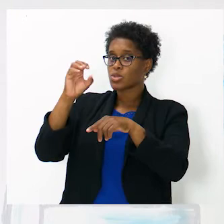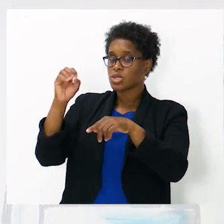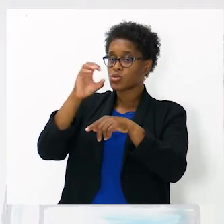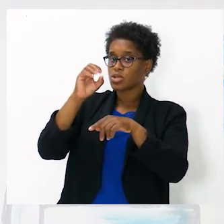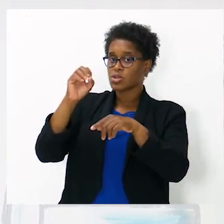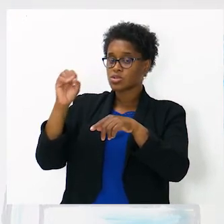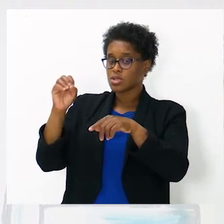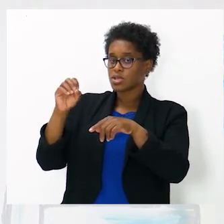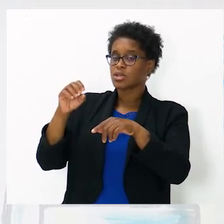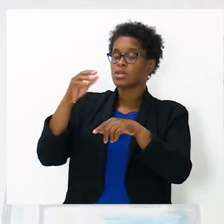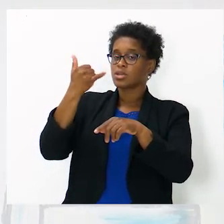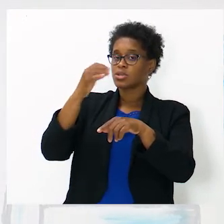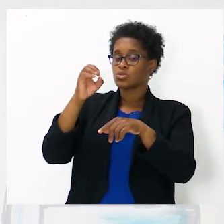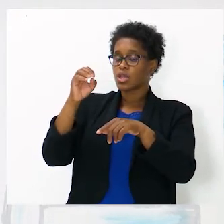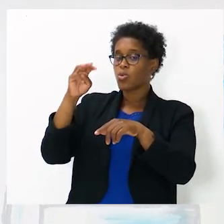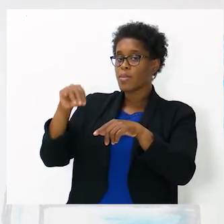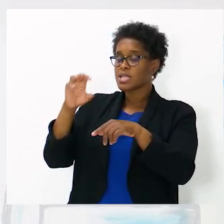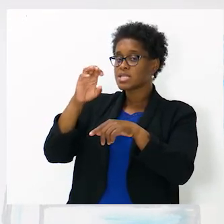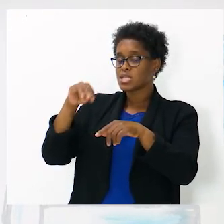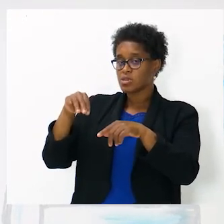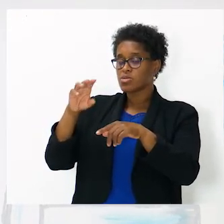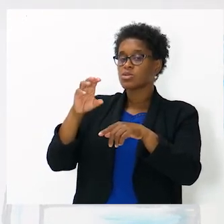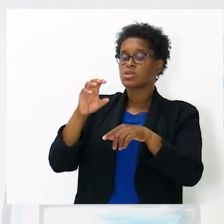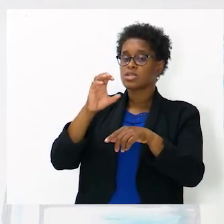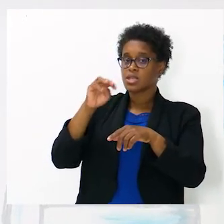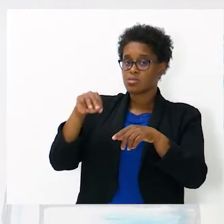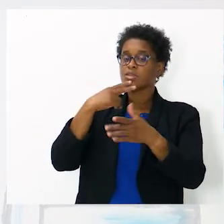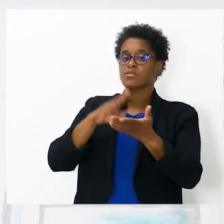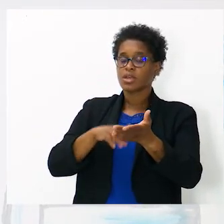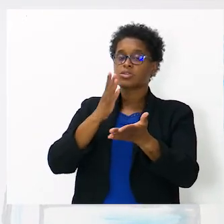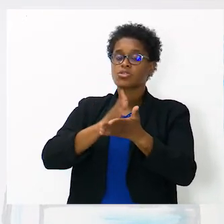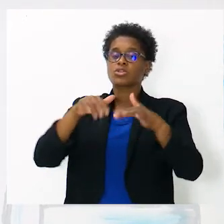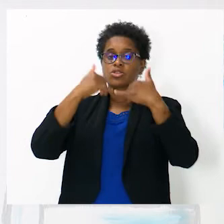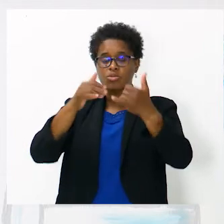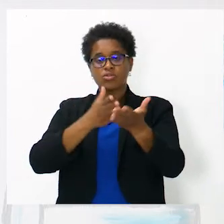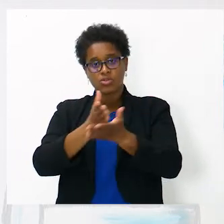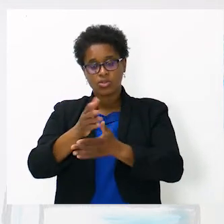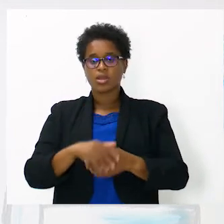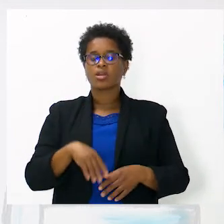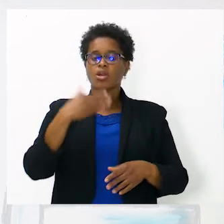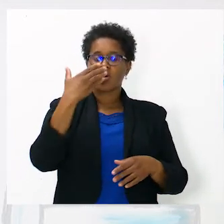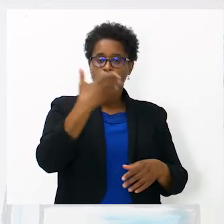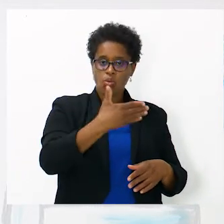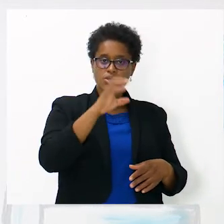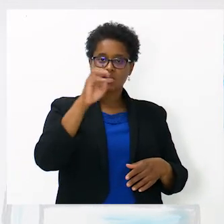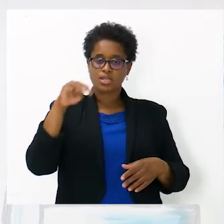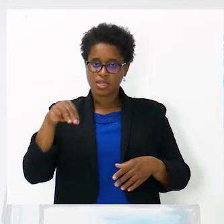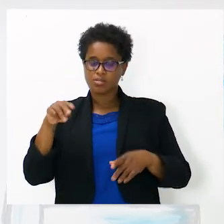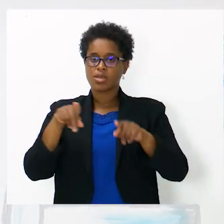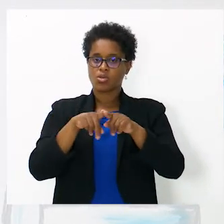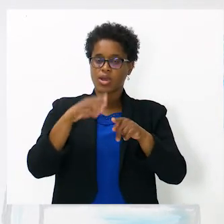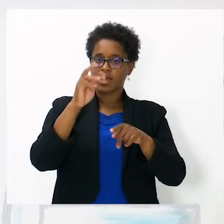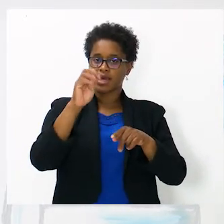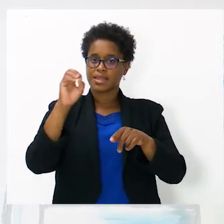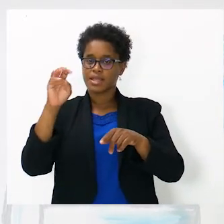1.200.000 centímetros na realidade. Só depois é que vamos avançar com o cálculo. Então, 1 centímetro